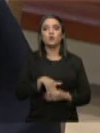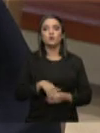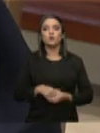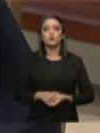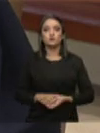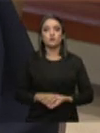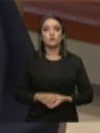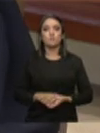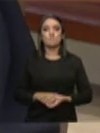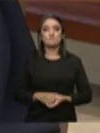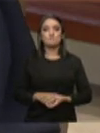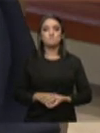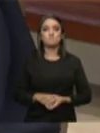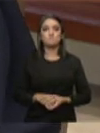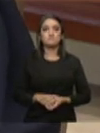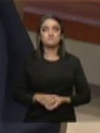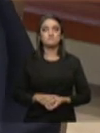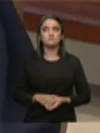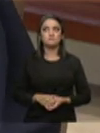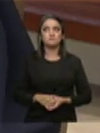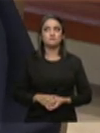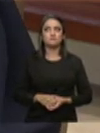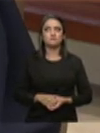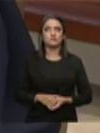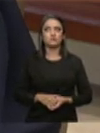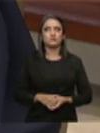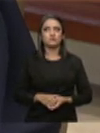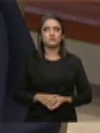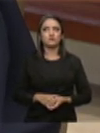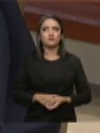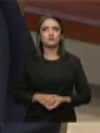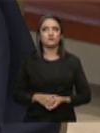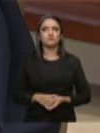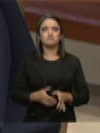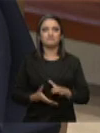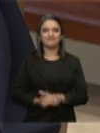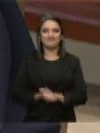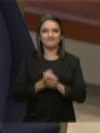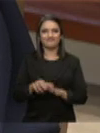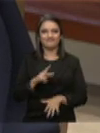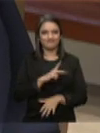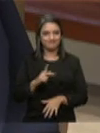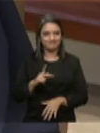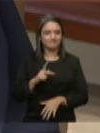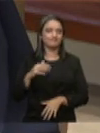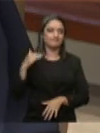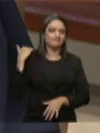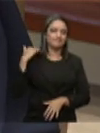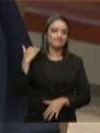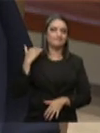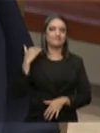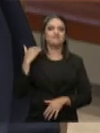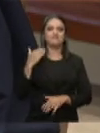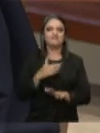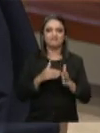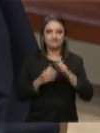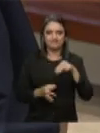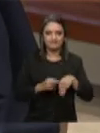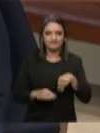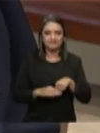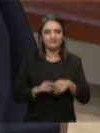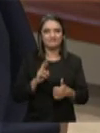Senhora Presidente, ministra Carmen Lúcia, senhores ministros, senhor Procurador-Geral da República, senhores advogados, boa tarde a todos.